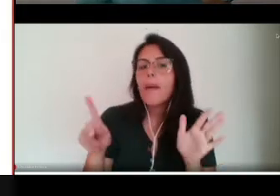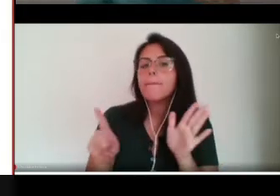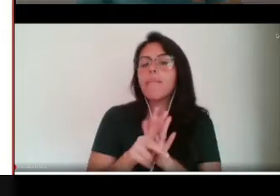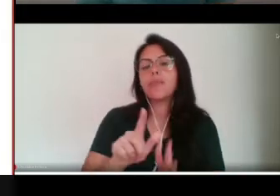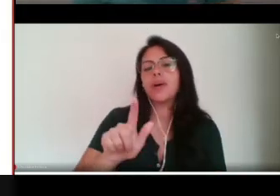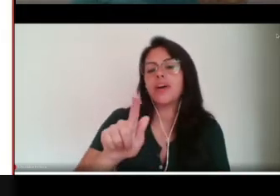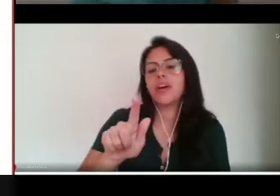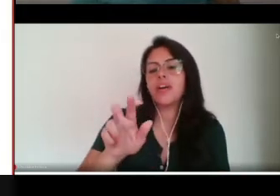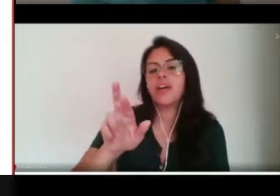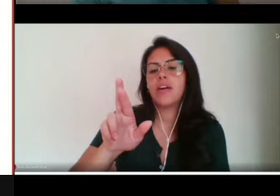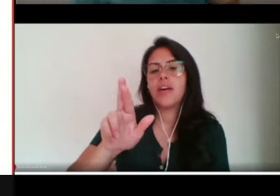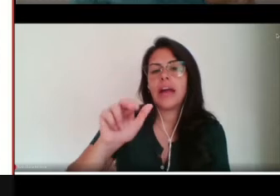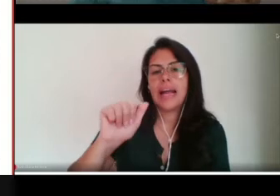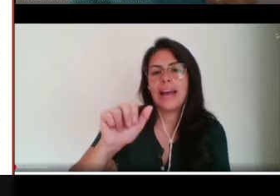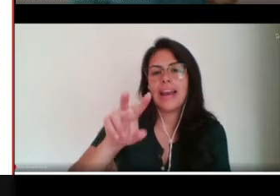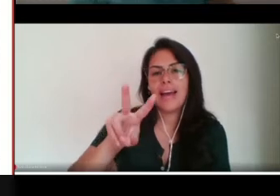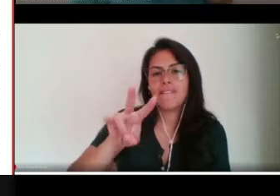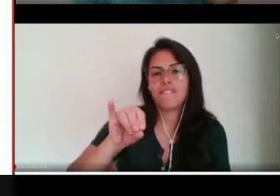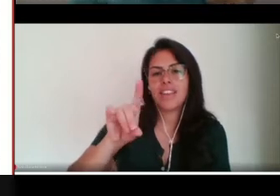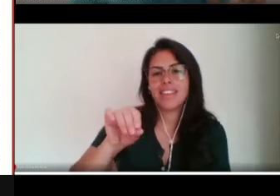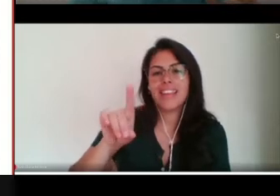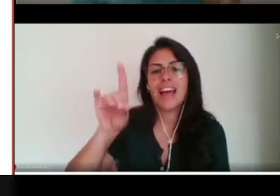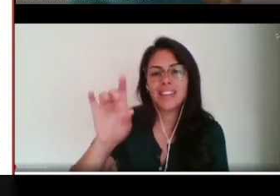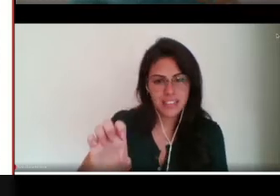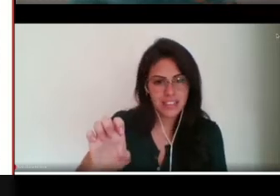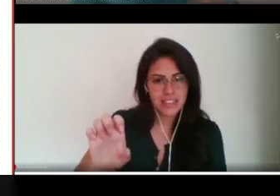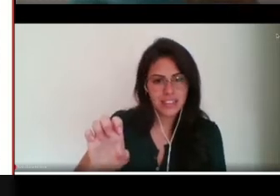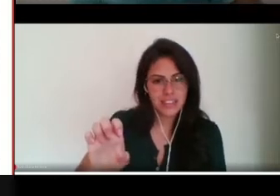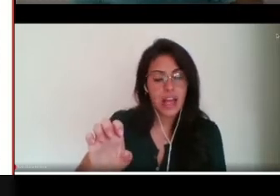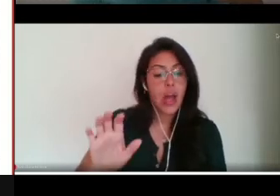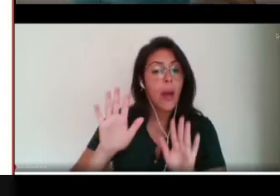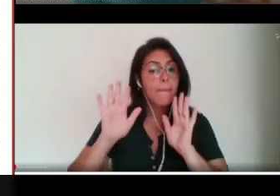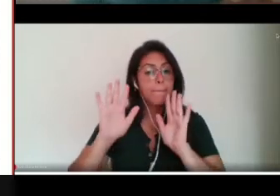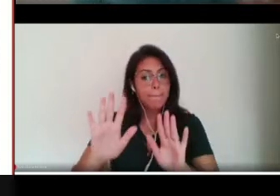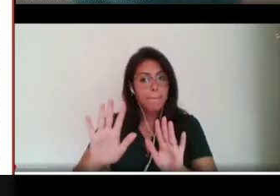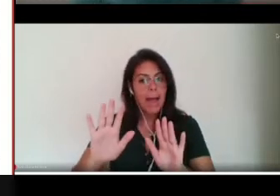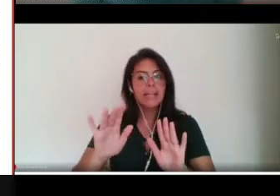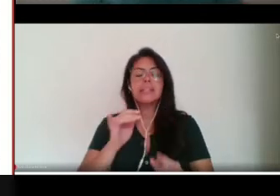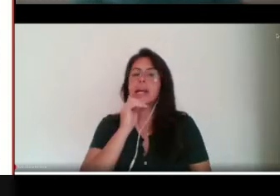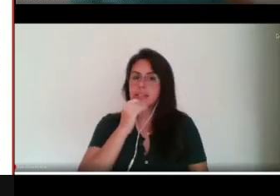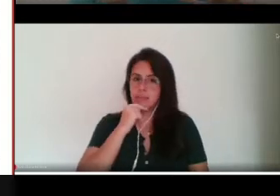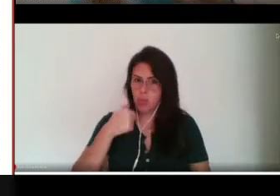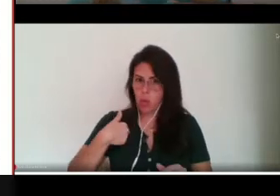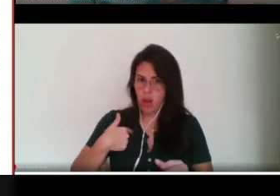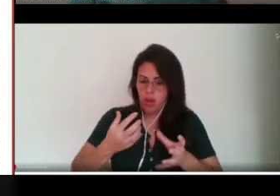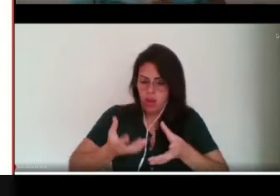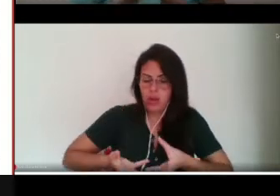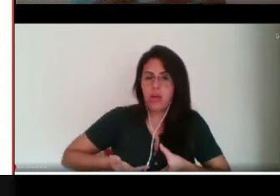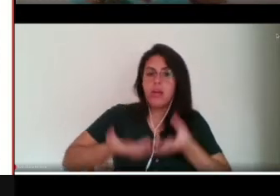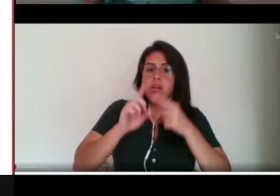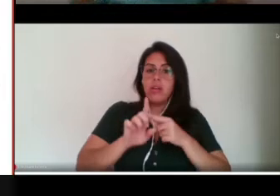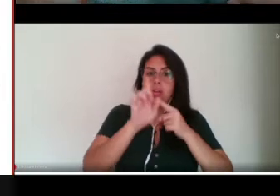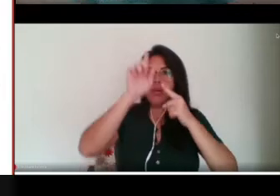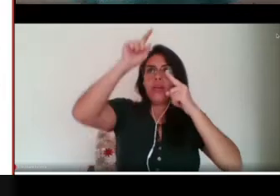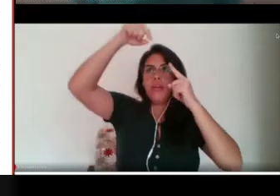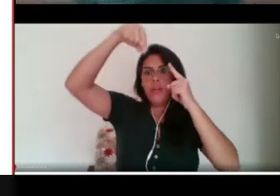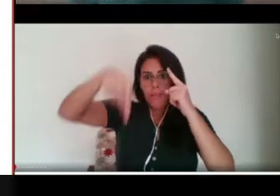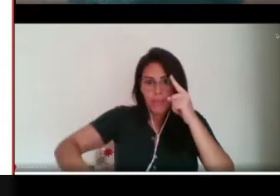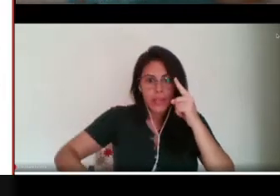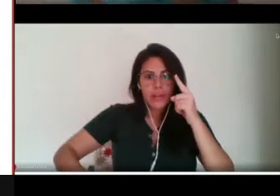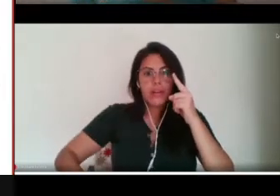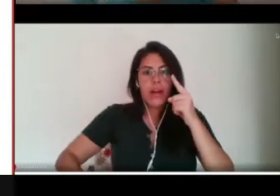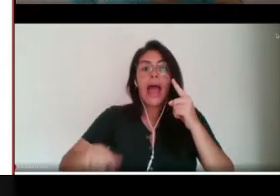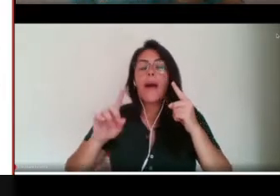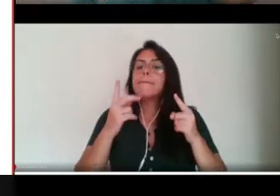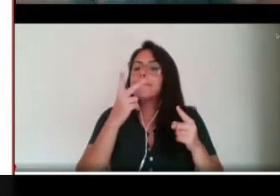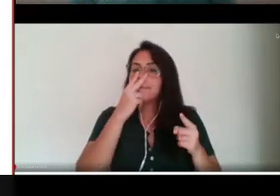é verdade quando a gente sabe que existe uma força de atrito com o ar. Mas quando eu trato de queda livre,